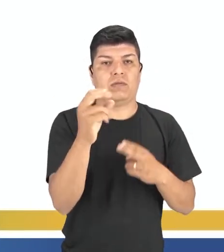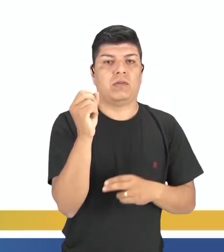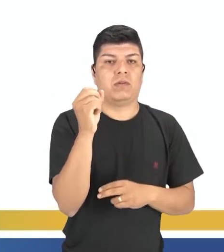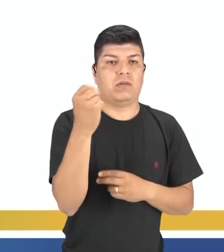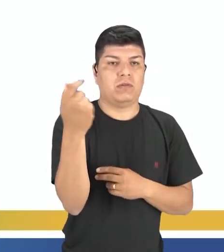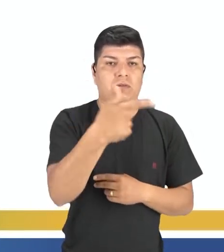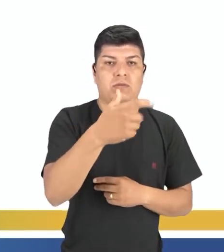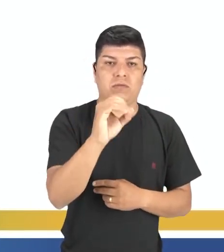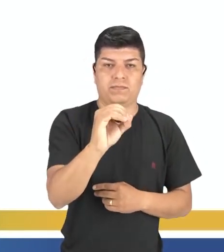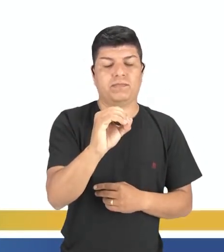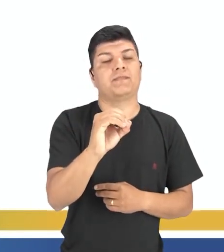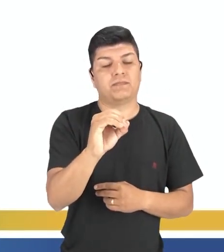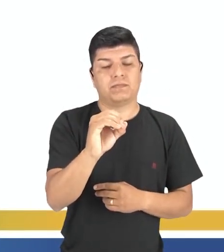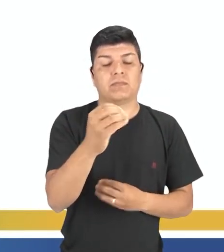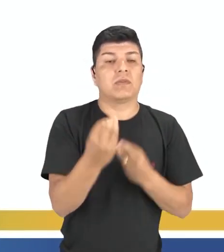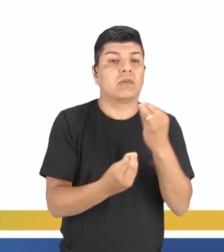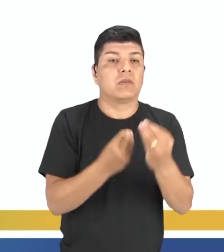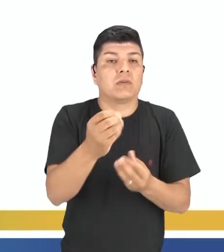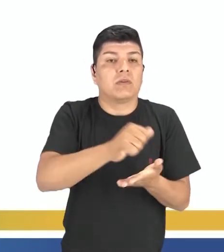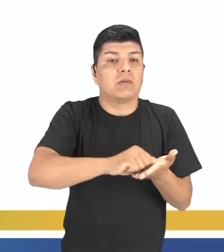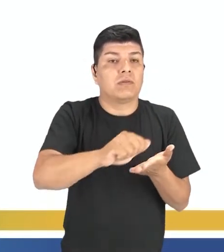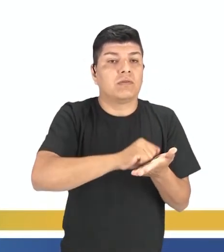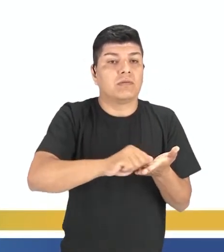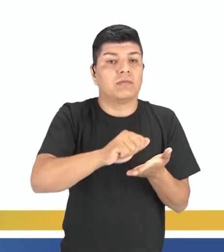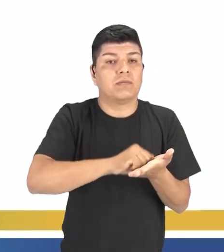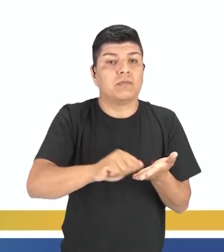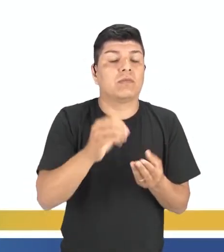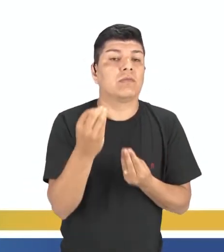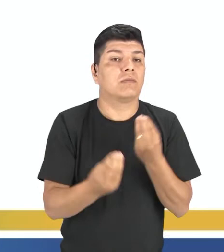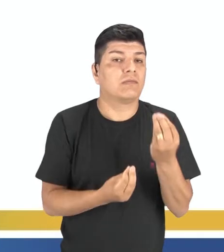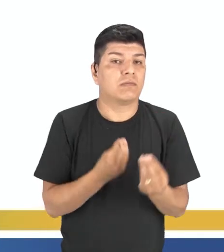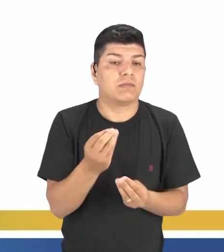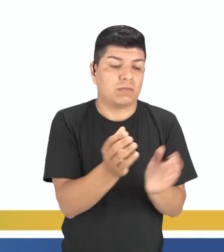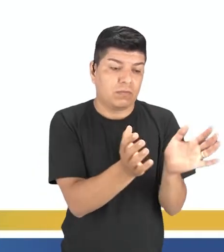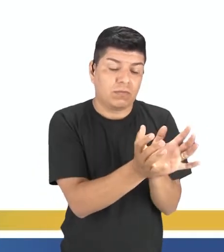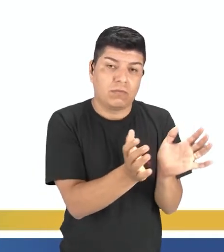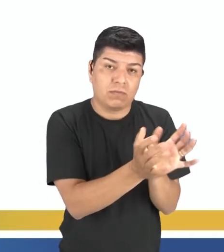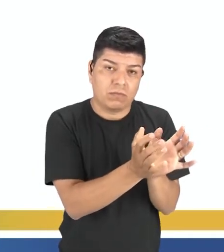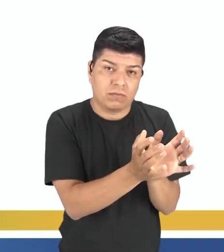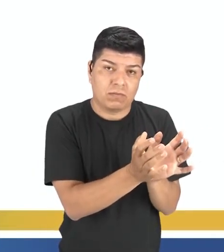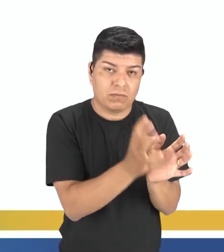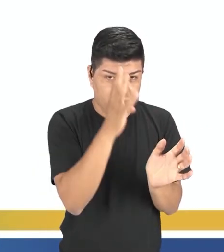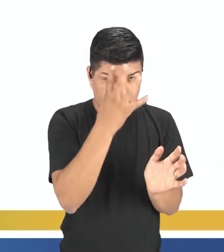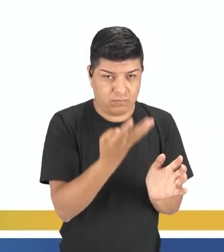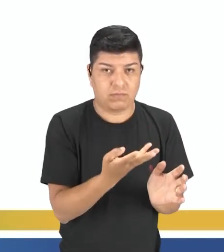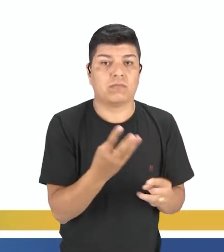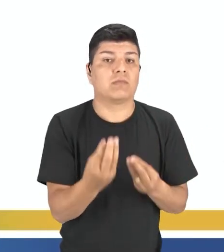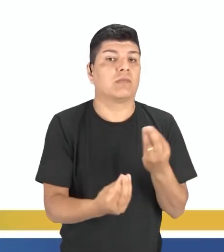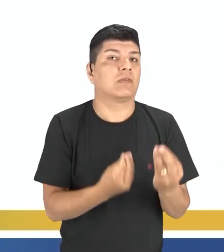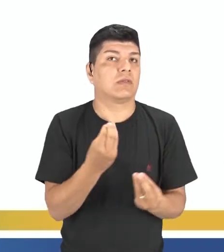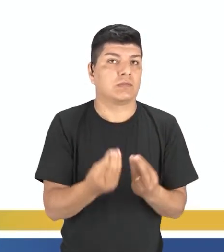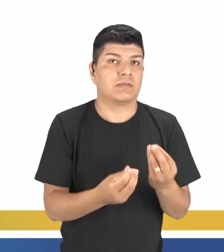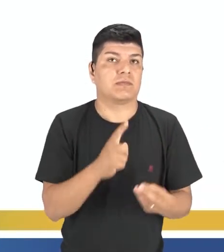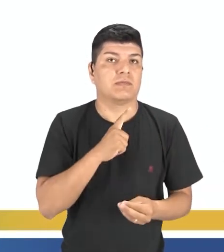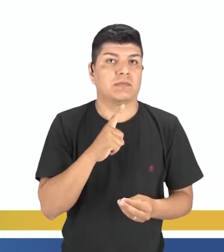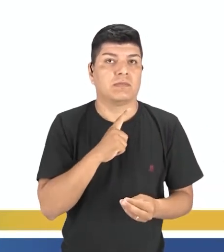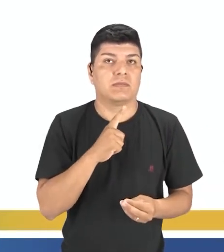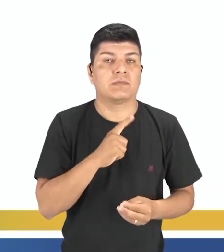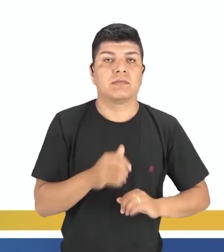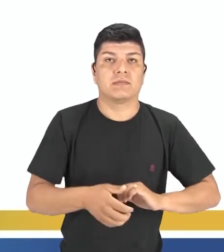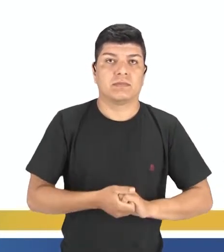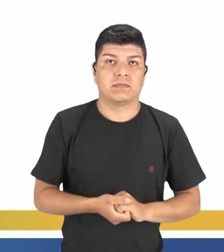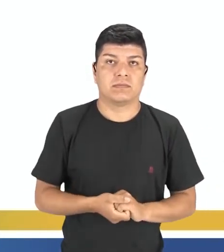Ok? Então, como seria escrito o nosso conjunto de solução? O nosso conjunto de solução teremos,